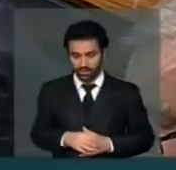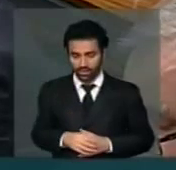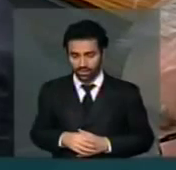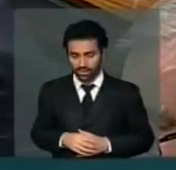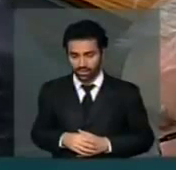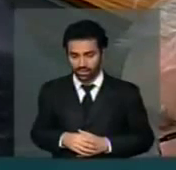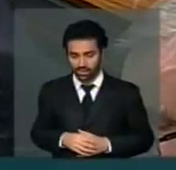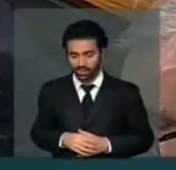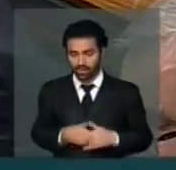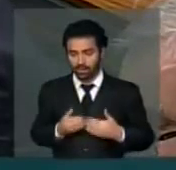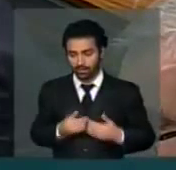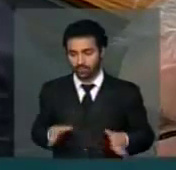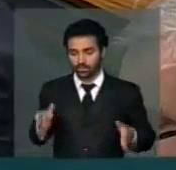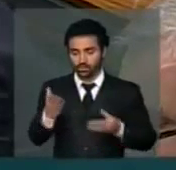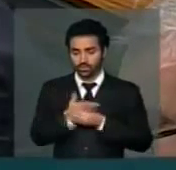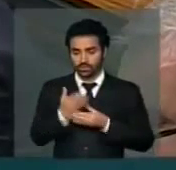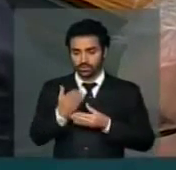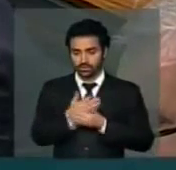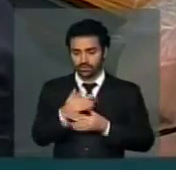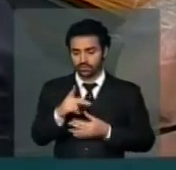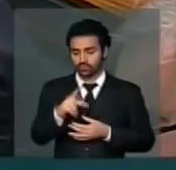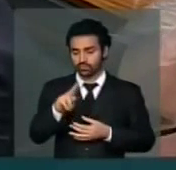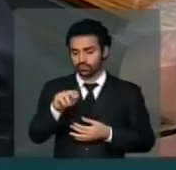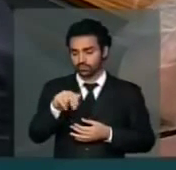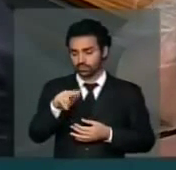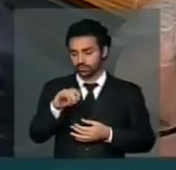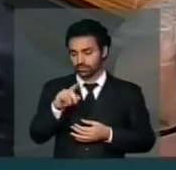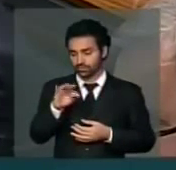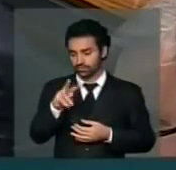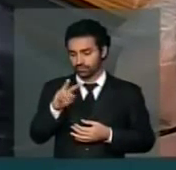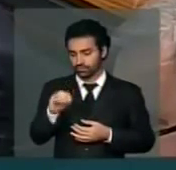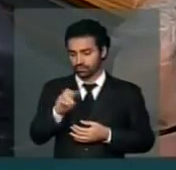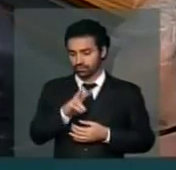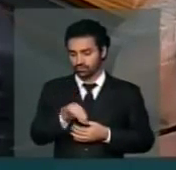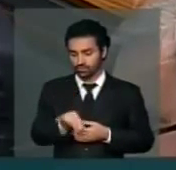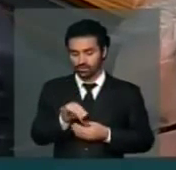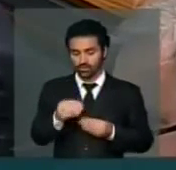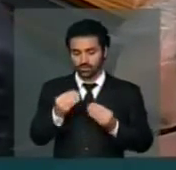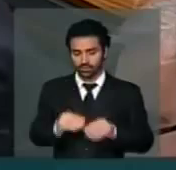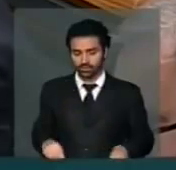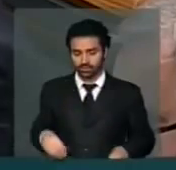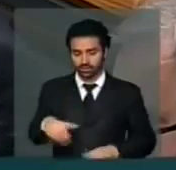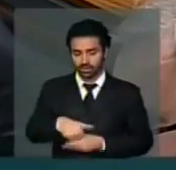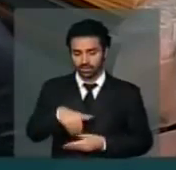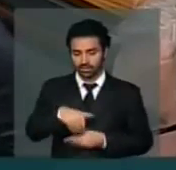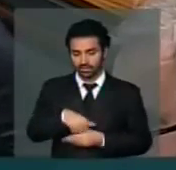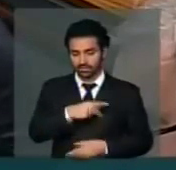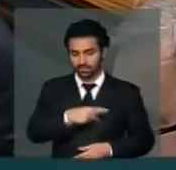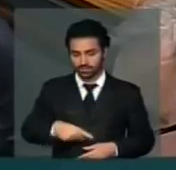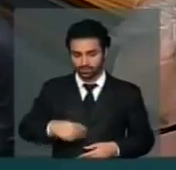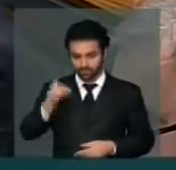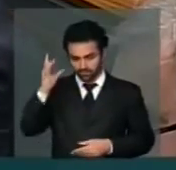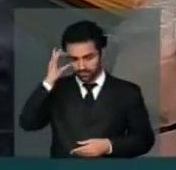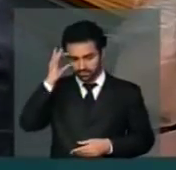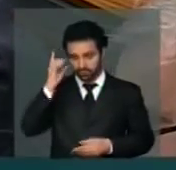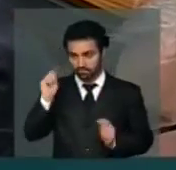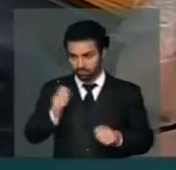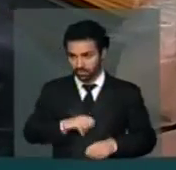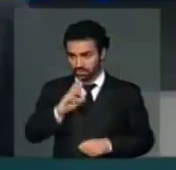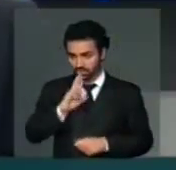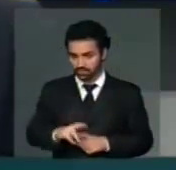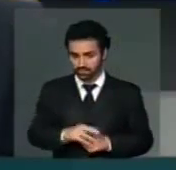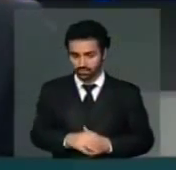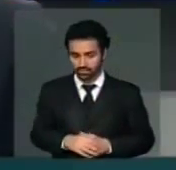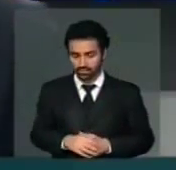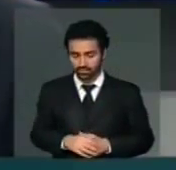a abertura do processo punitivo, o senhor acha que prejudicaria a reeleição da presidente Dilma? Posso responder? Já? Sim, claro. Pois